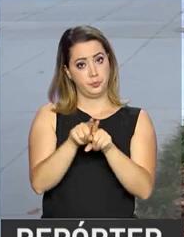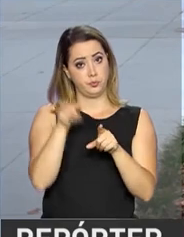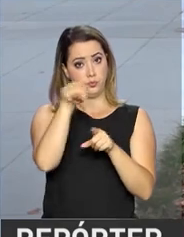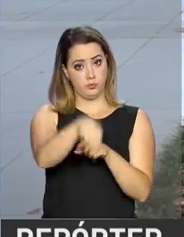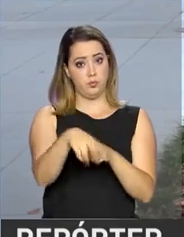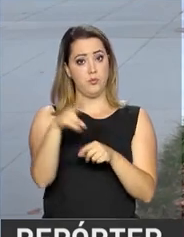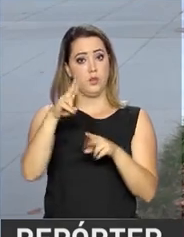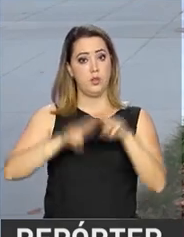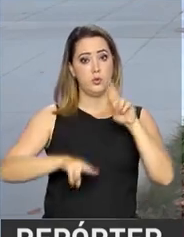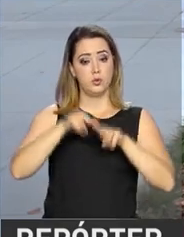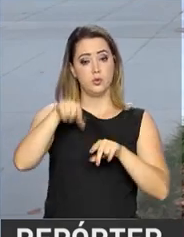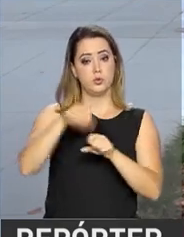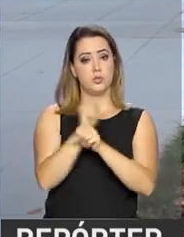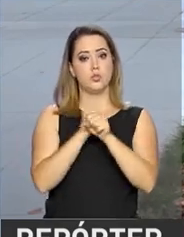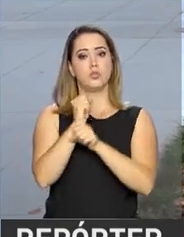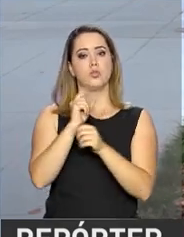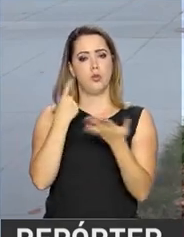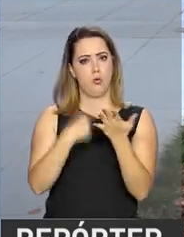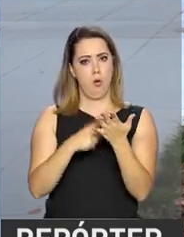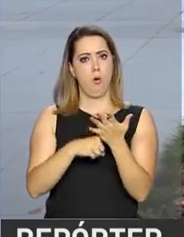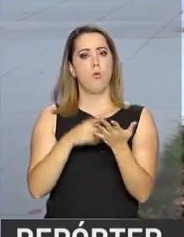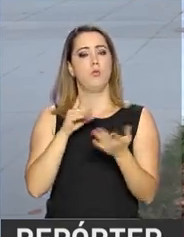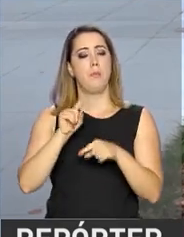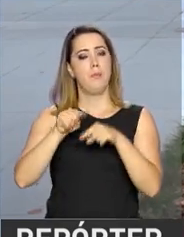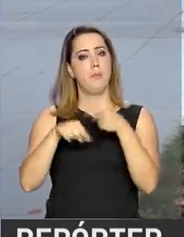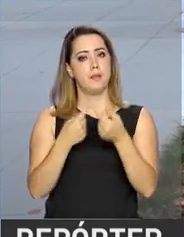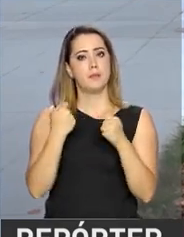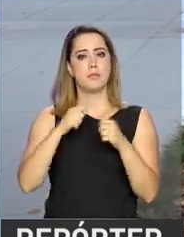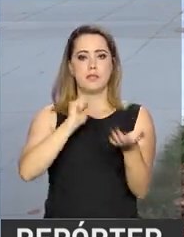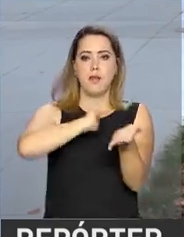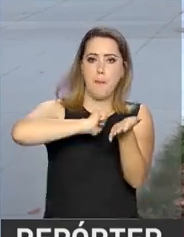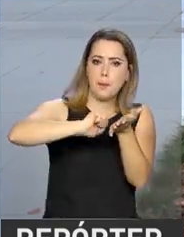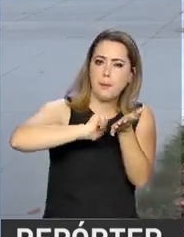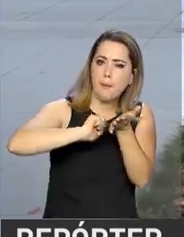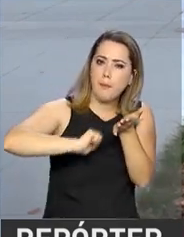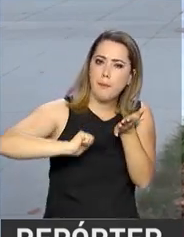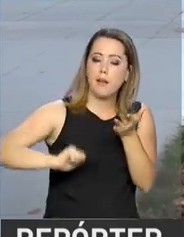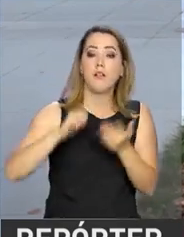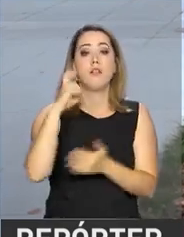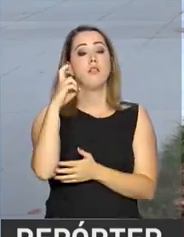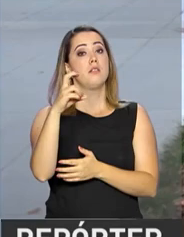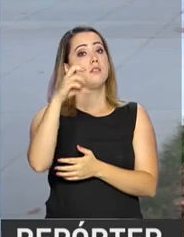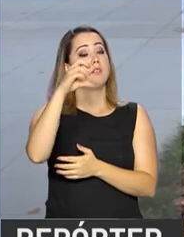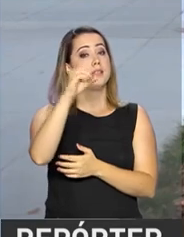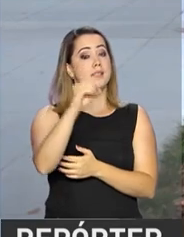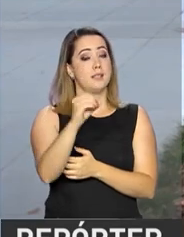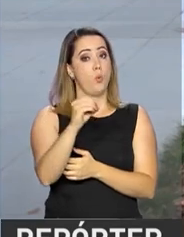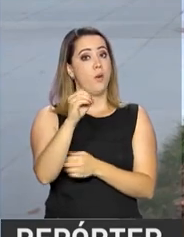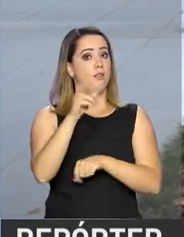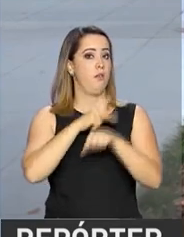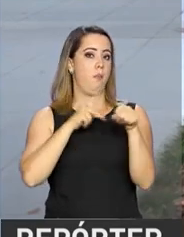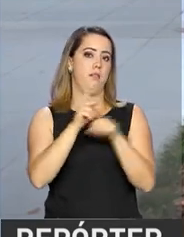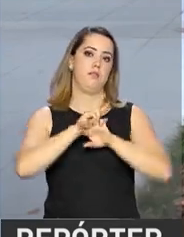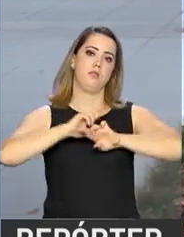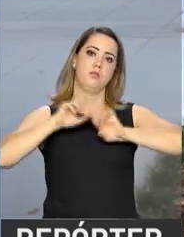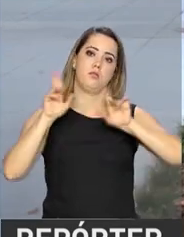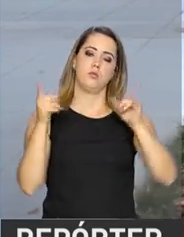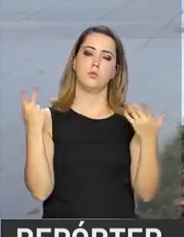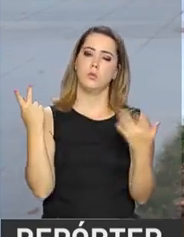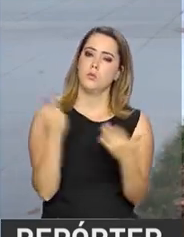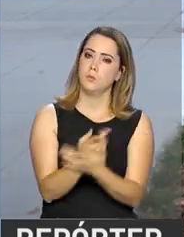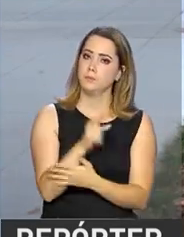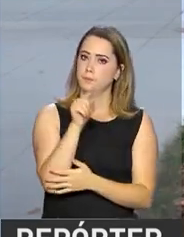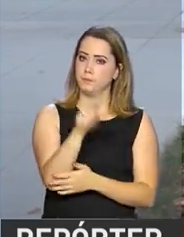mas ele só passa a valer depois que for ratificado por pelo menos 50 estados um dos principais acontecimentos